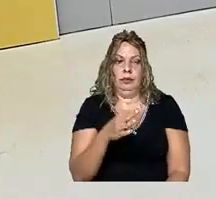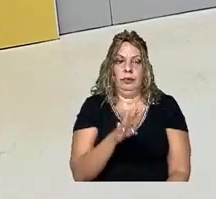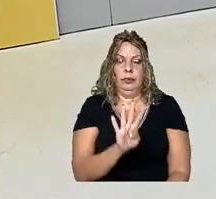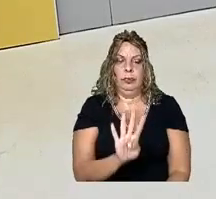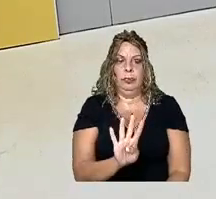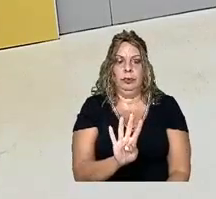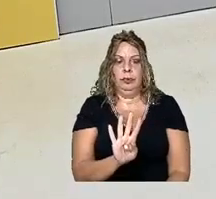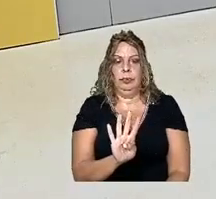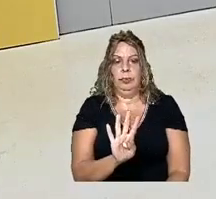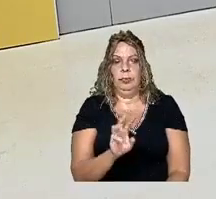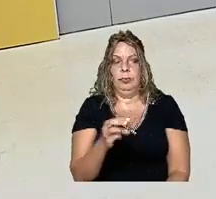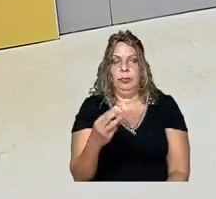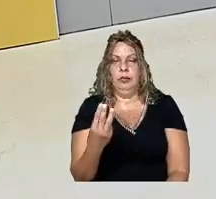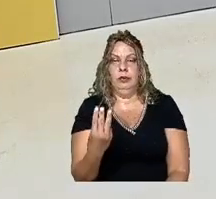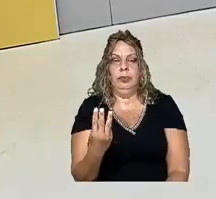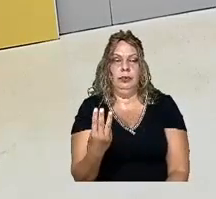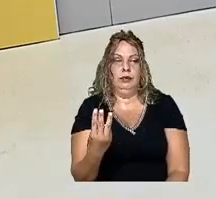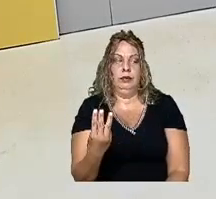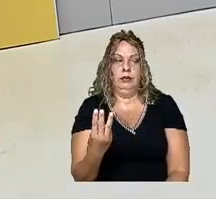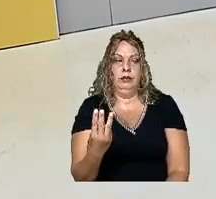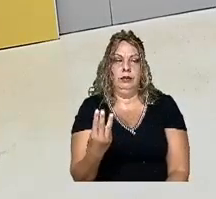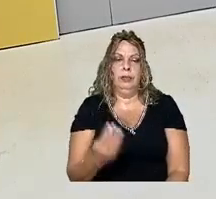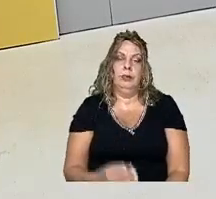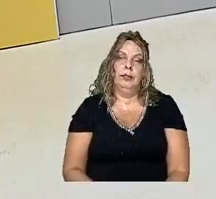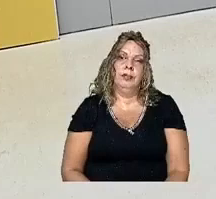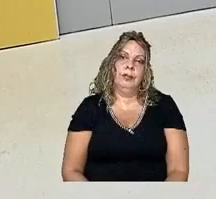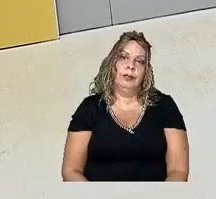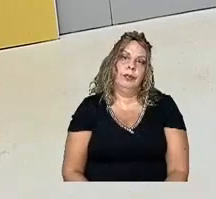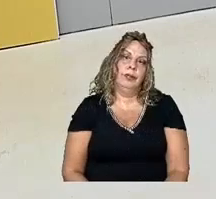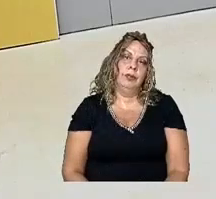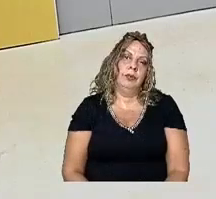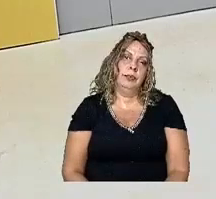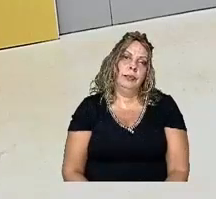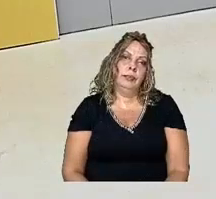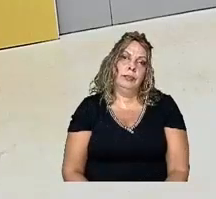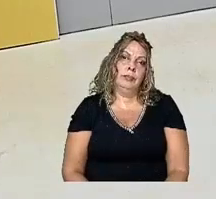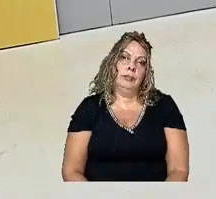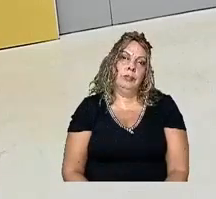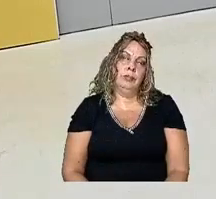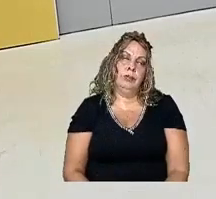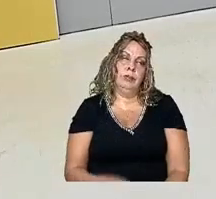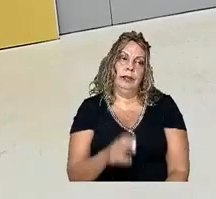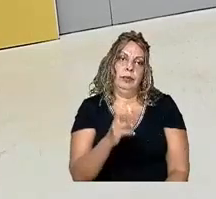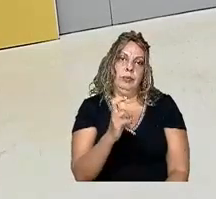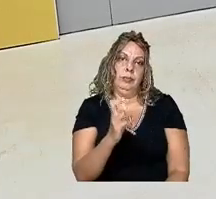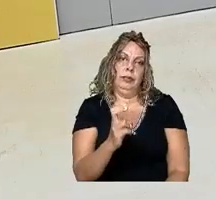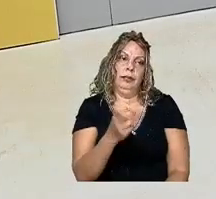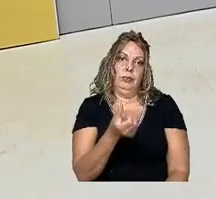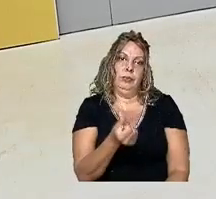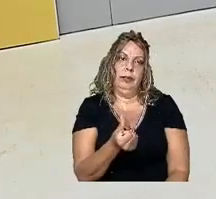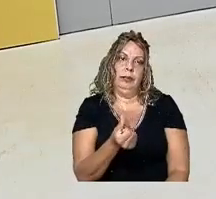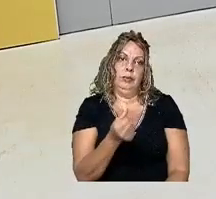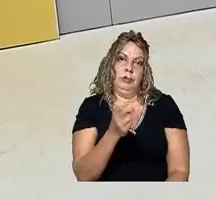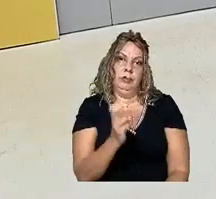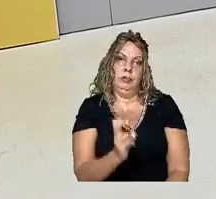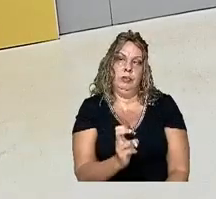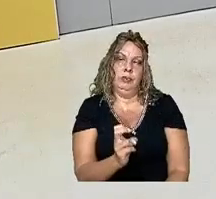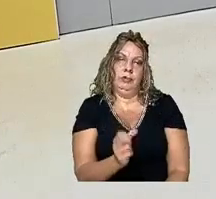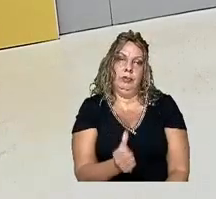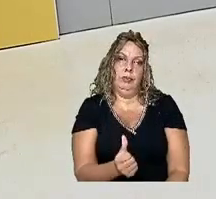agora. 43. Subiu e saiu 43. Subiu e saiu 43. E agora